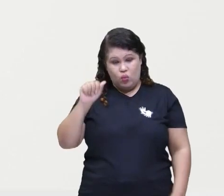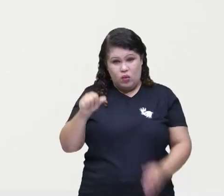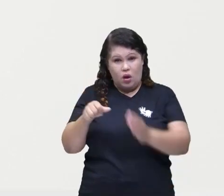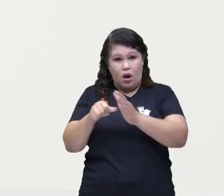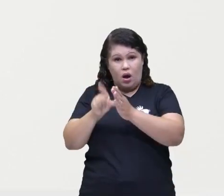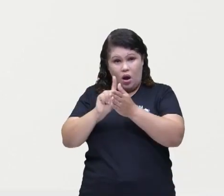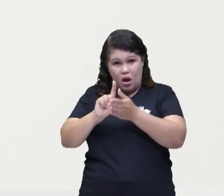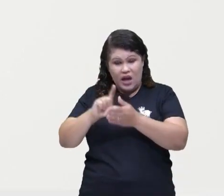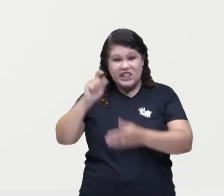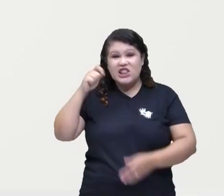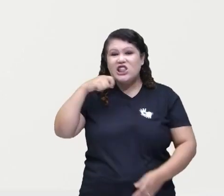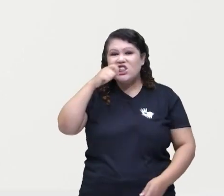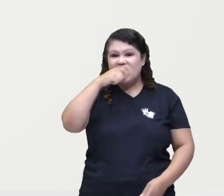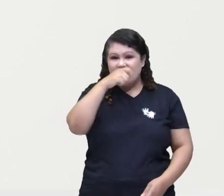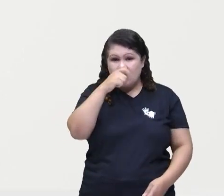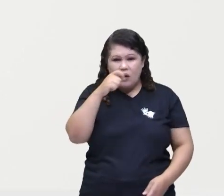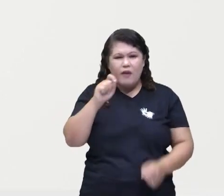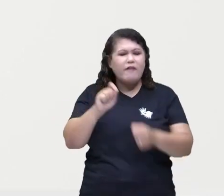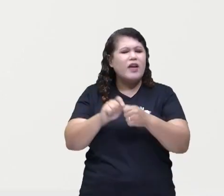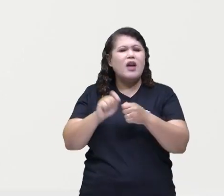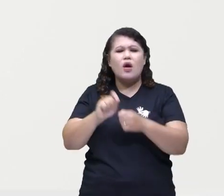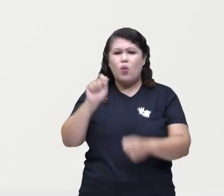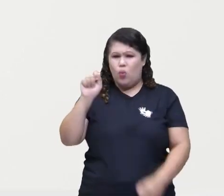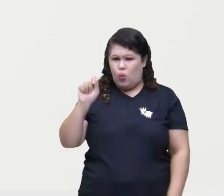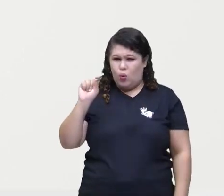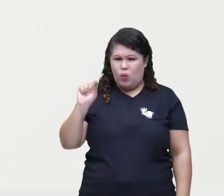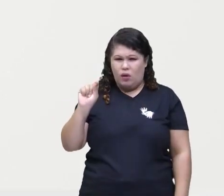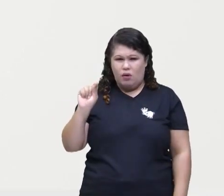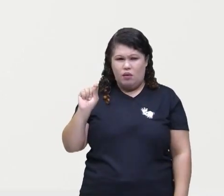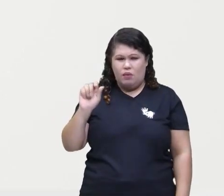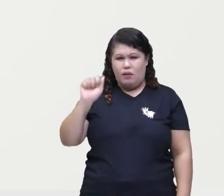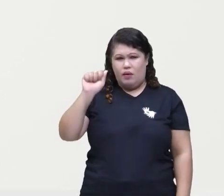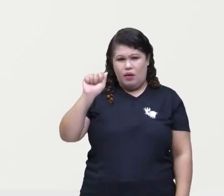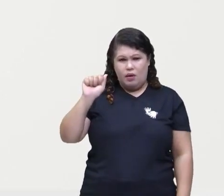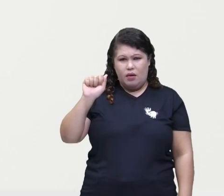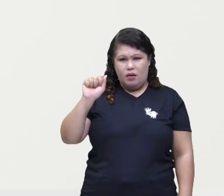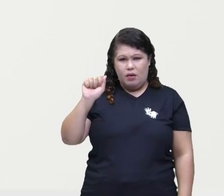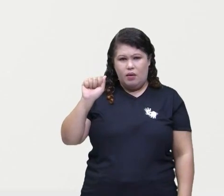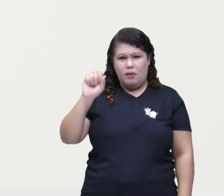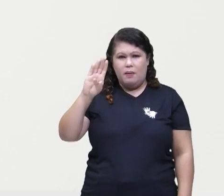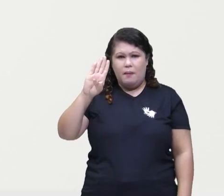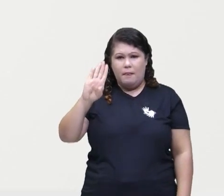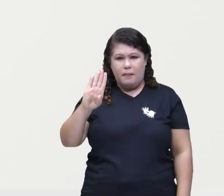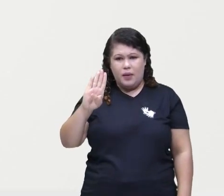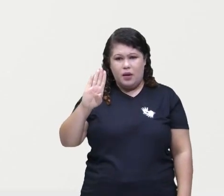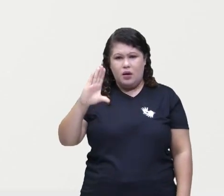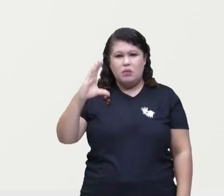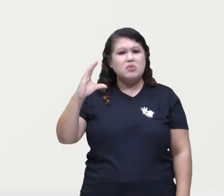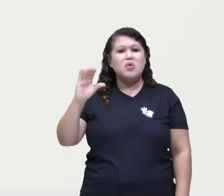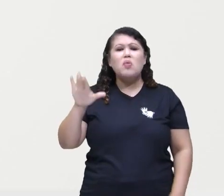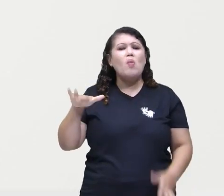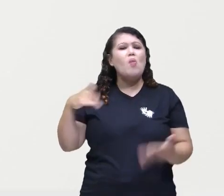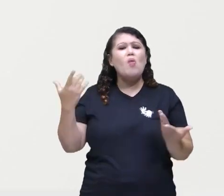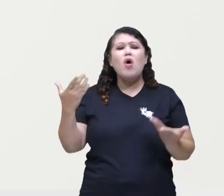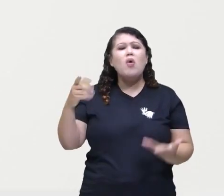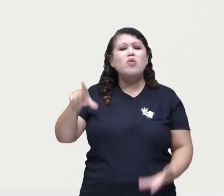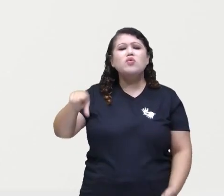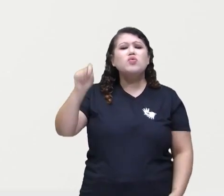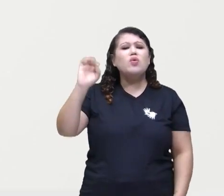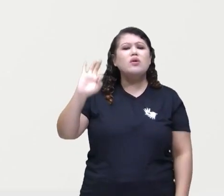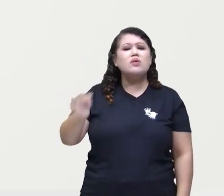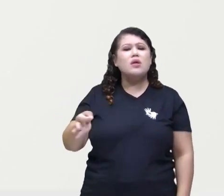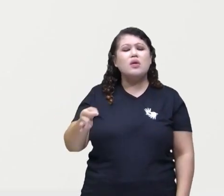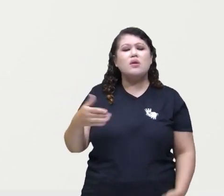a escovar os dentes. Letra A, letra B ou letra C? Eu vou explicar